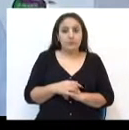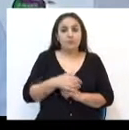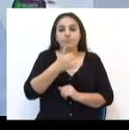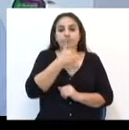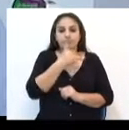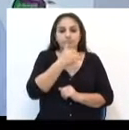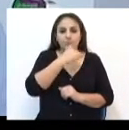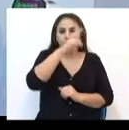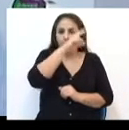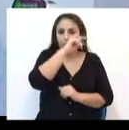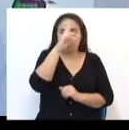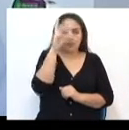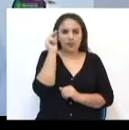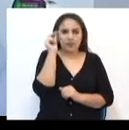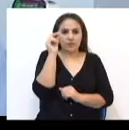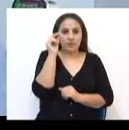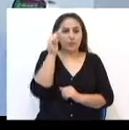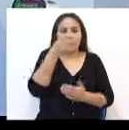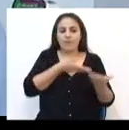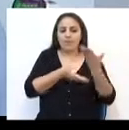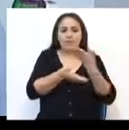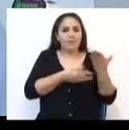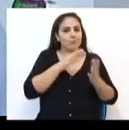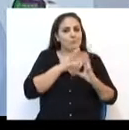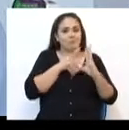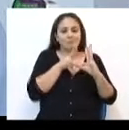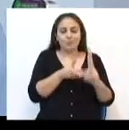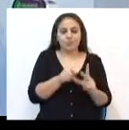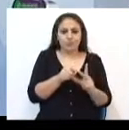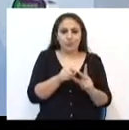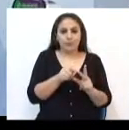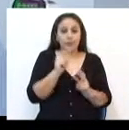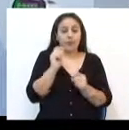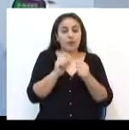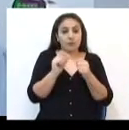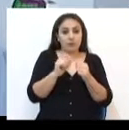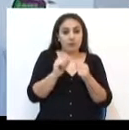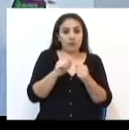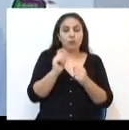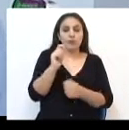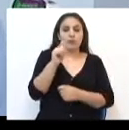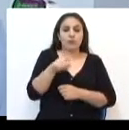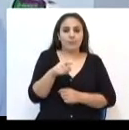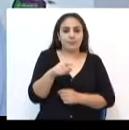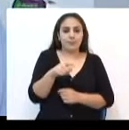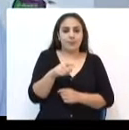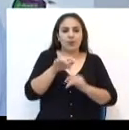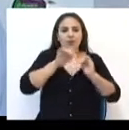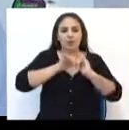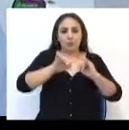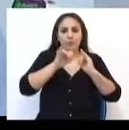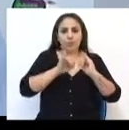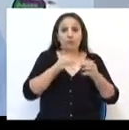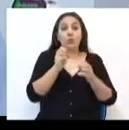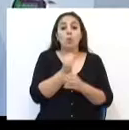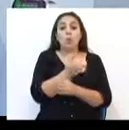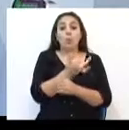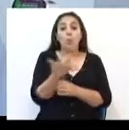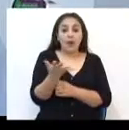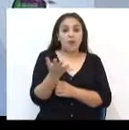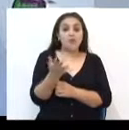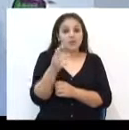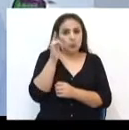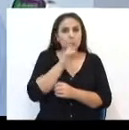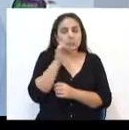Infelizmente, o prefeito municipal não contemplou a todas as emendas. O que ele mandou foi uma informação de quais